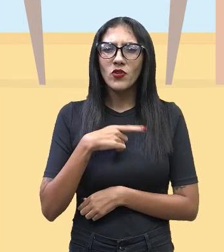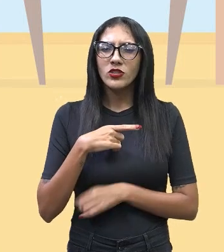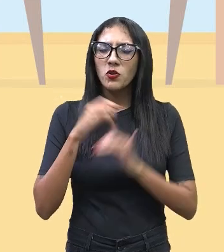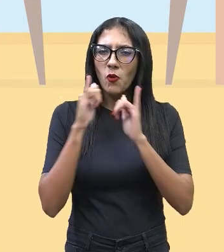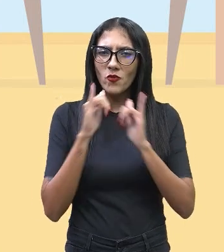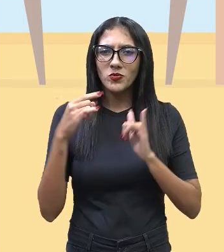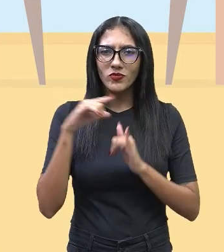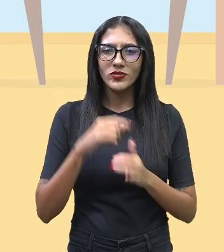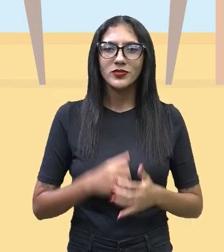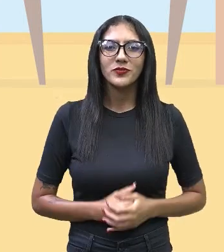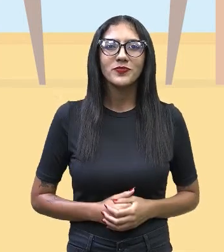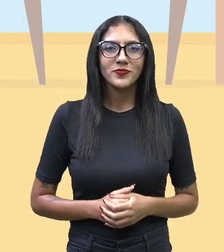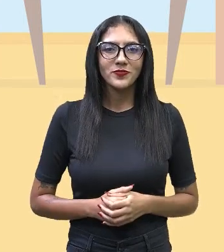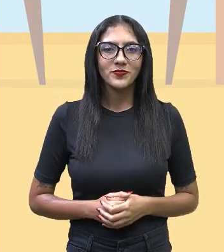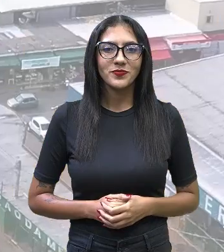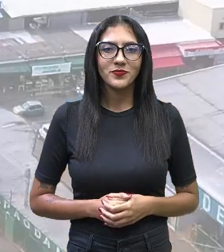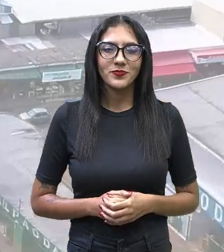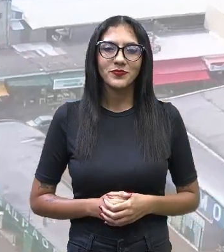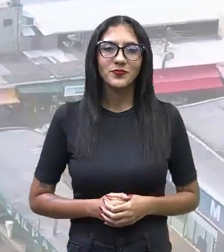nós. Vamos lá.